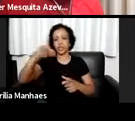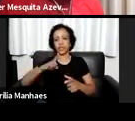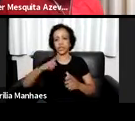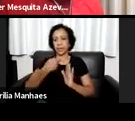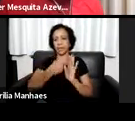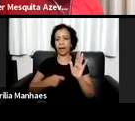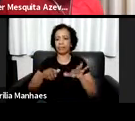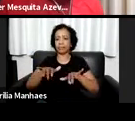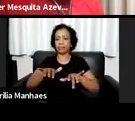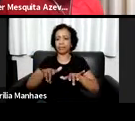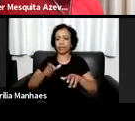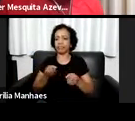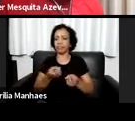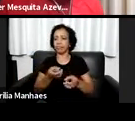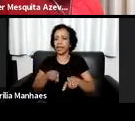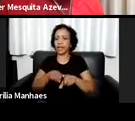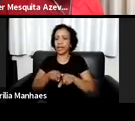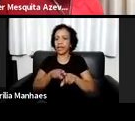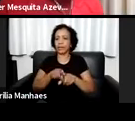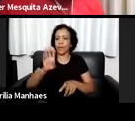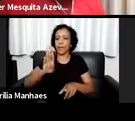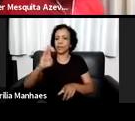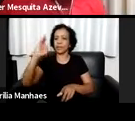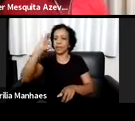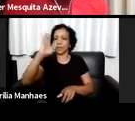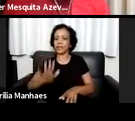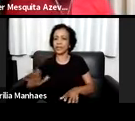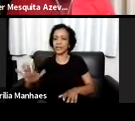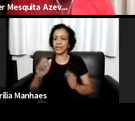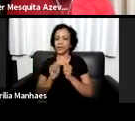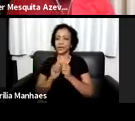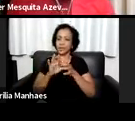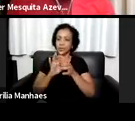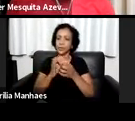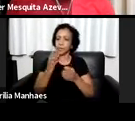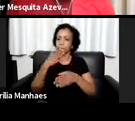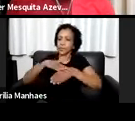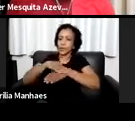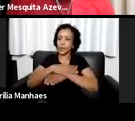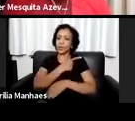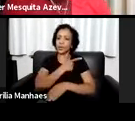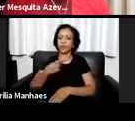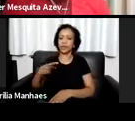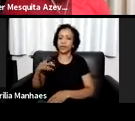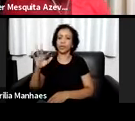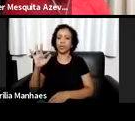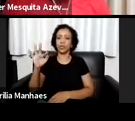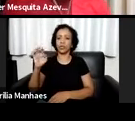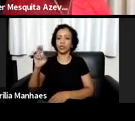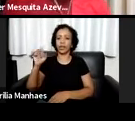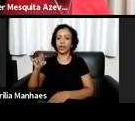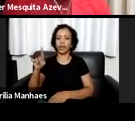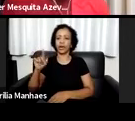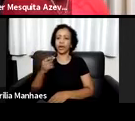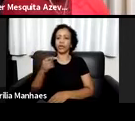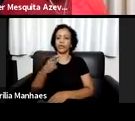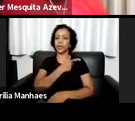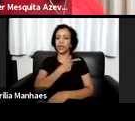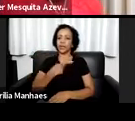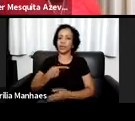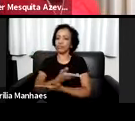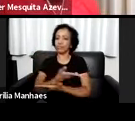enfim, com os irmãos batistas de todo o Brasil nesse momento orando. Boa noite, meu irmão. Boa noite, pastor Fernando. Boa noite, demais pastores.